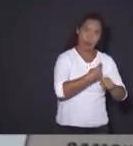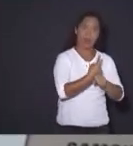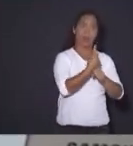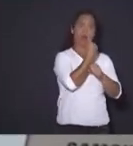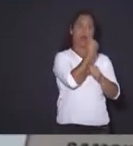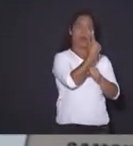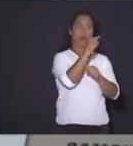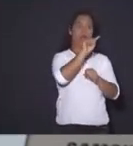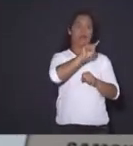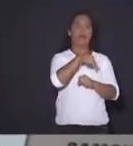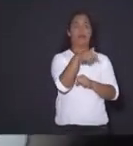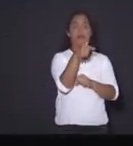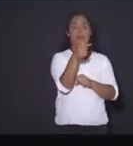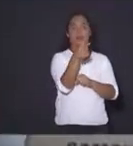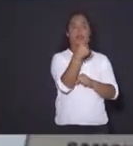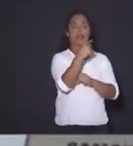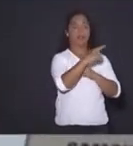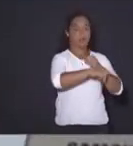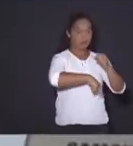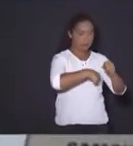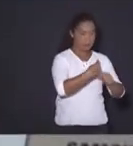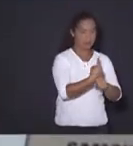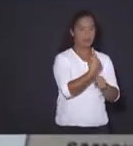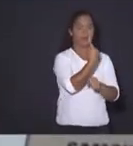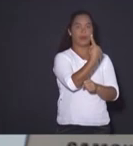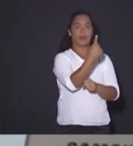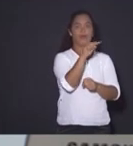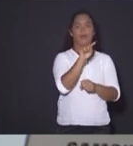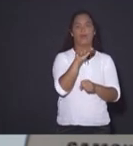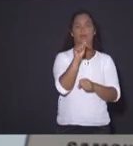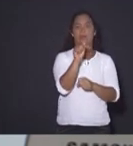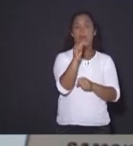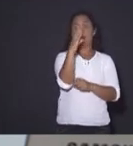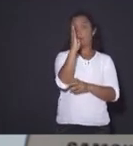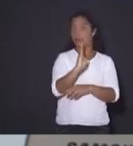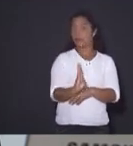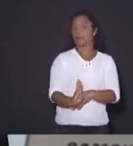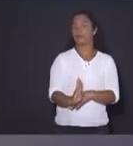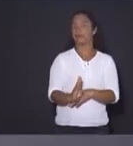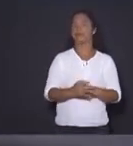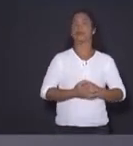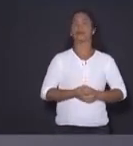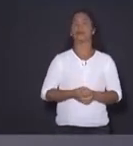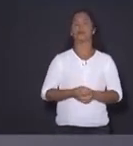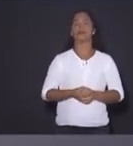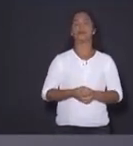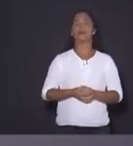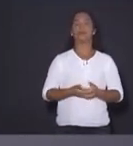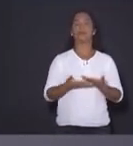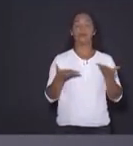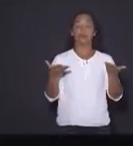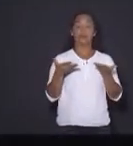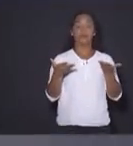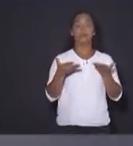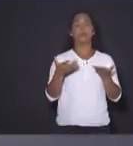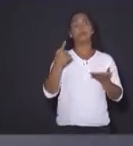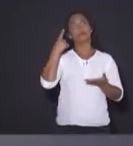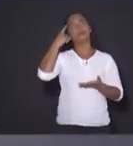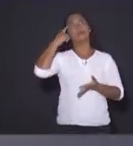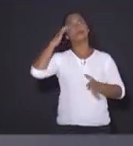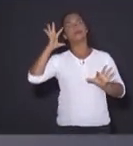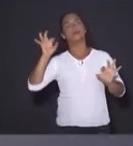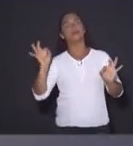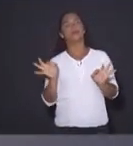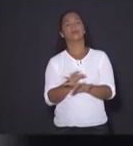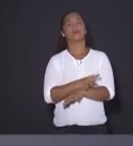homicídio com das mulheres no brasil né então é é a gente chega a uma conclusão a partir de